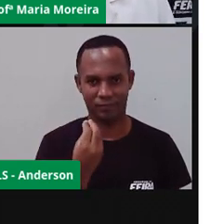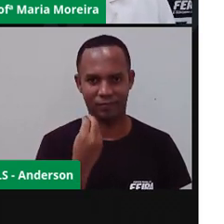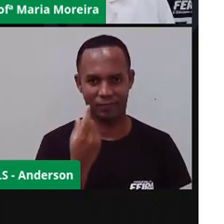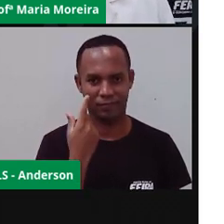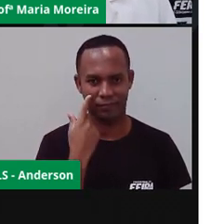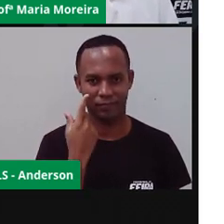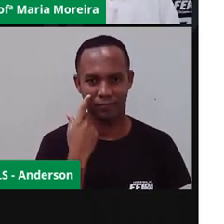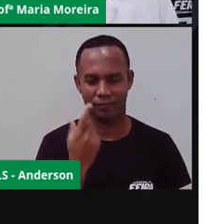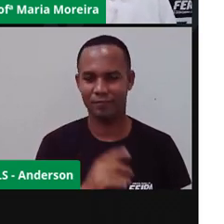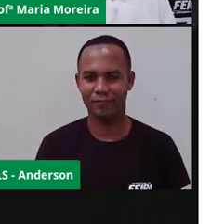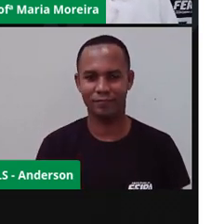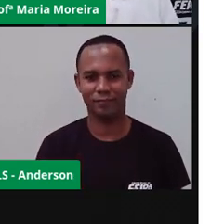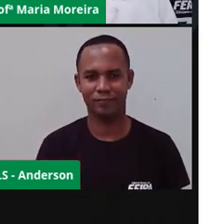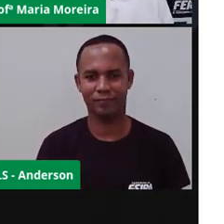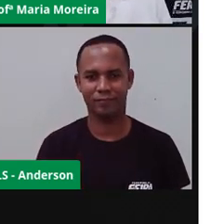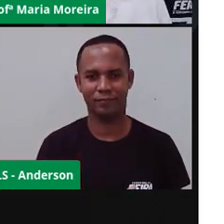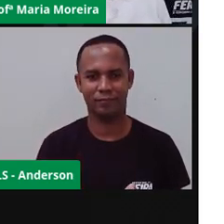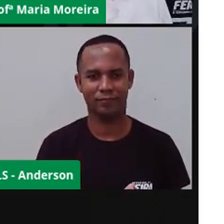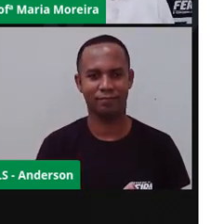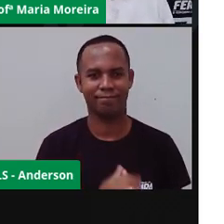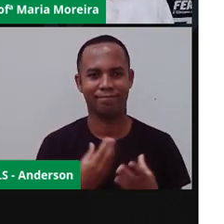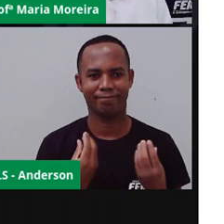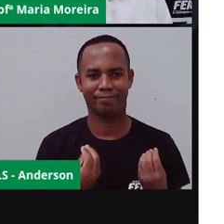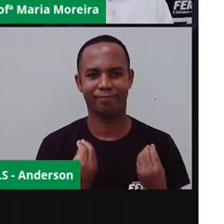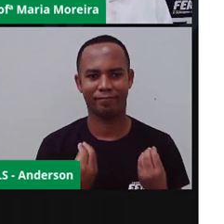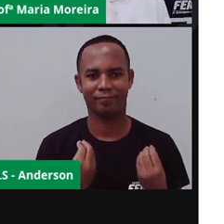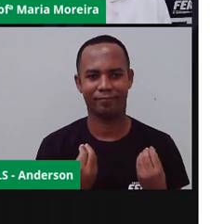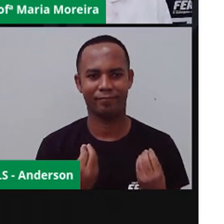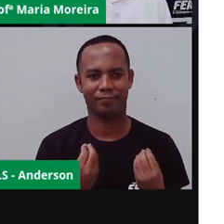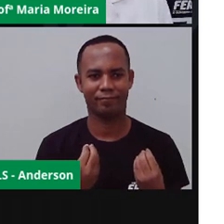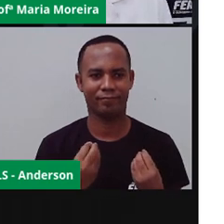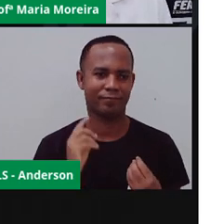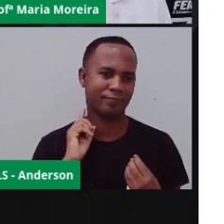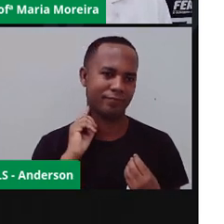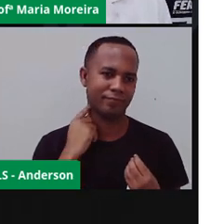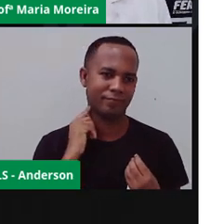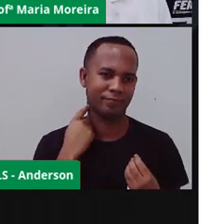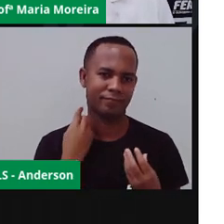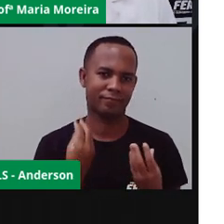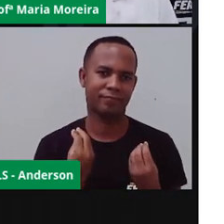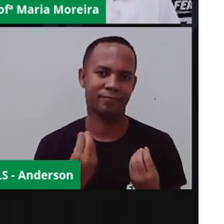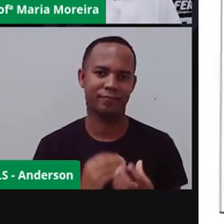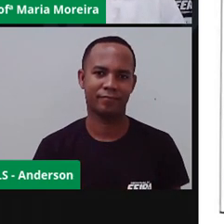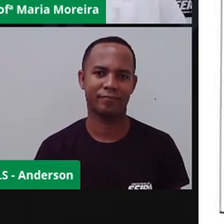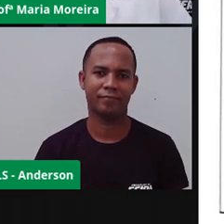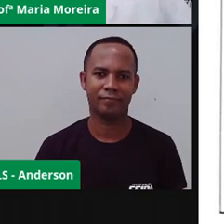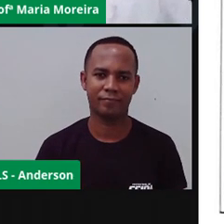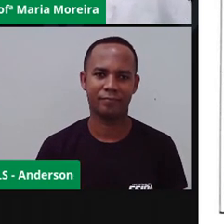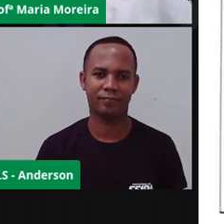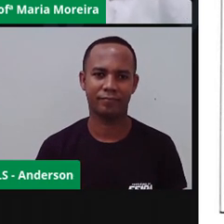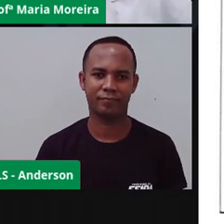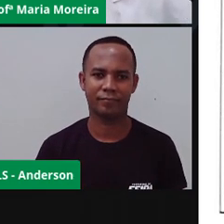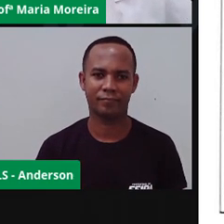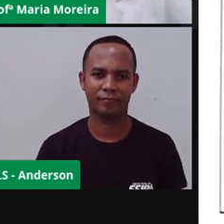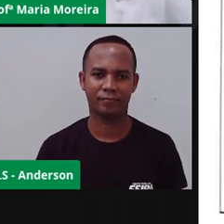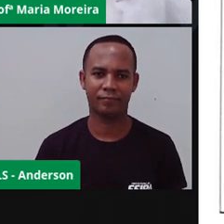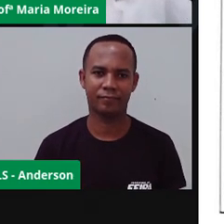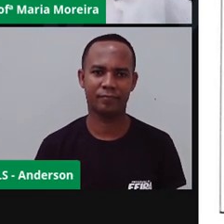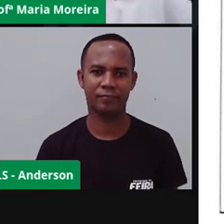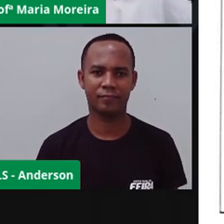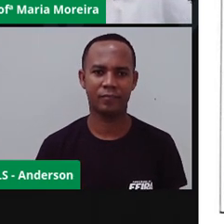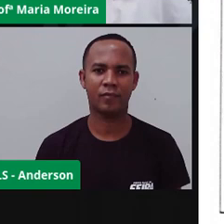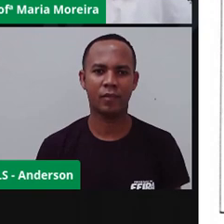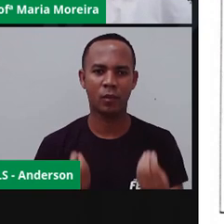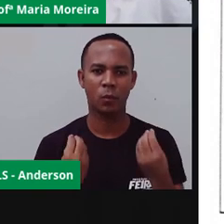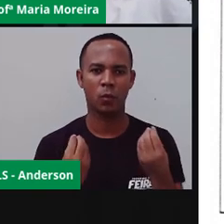vida. Então, é meio que burrice eu poluir aquilo que eu vou utilizar, não é isso? Bom, como